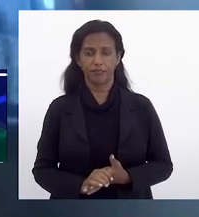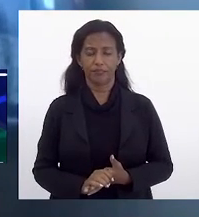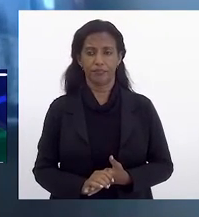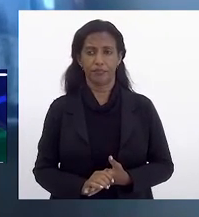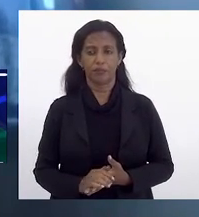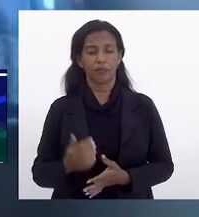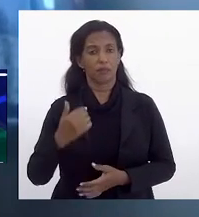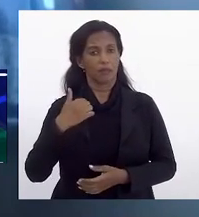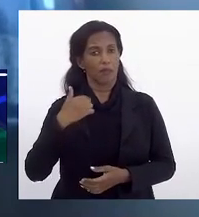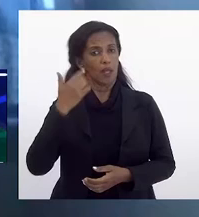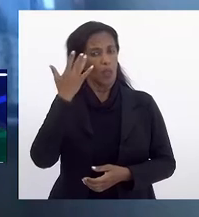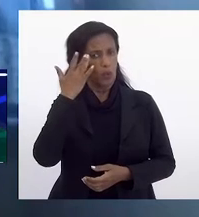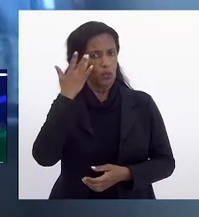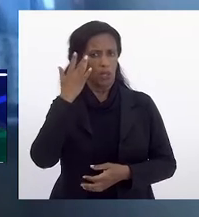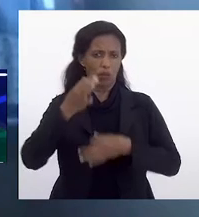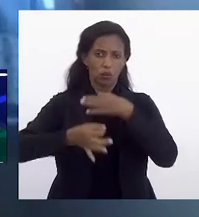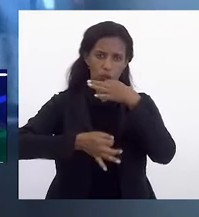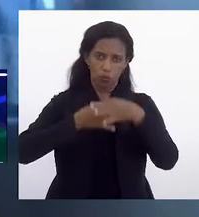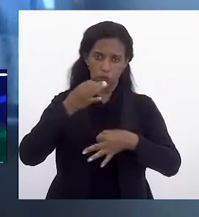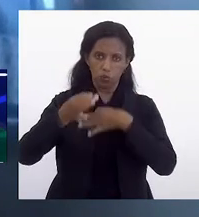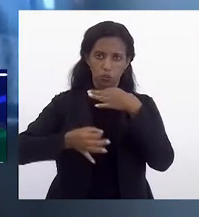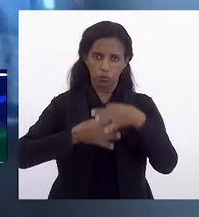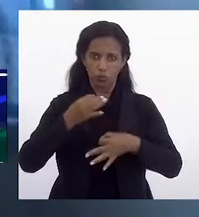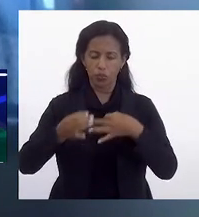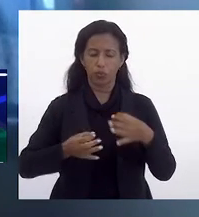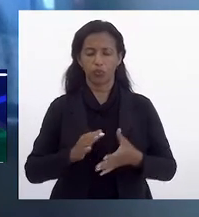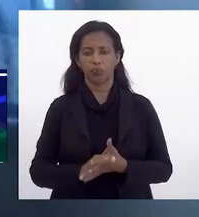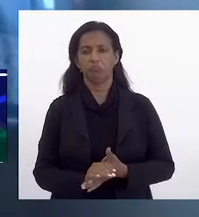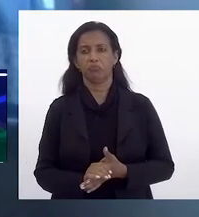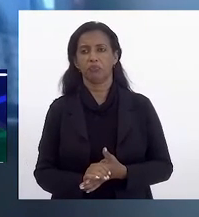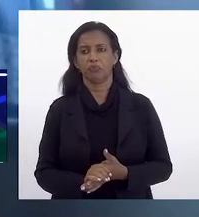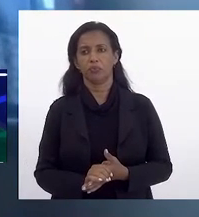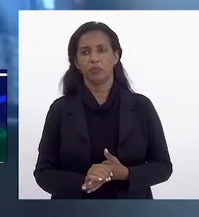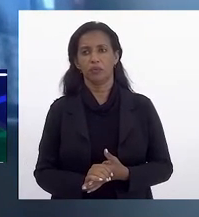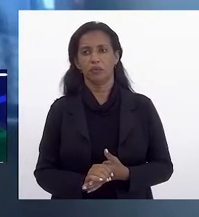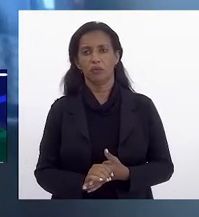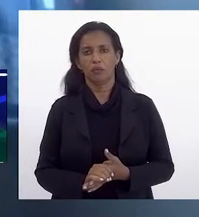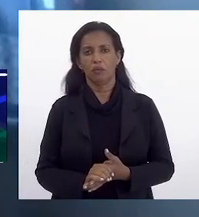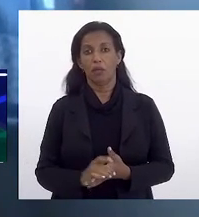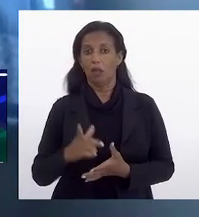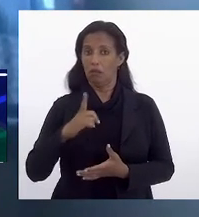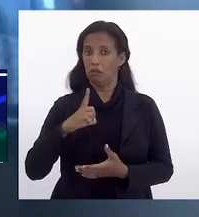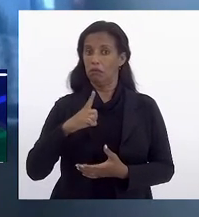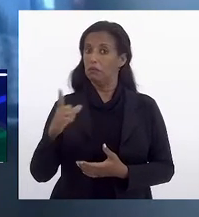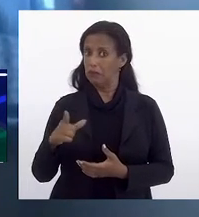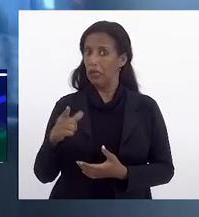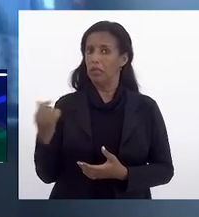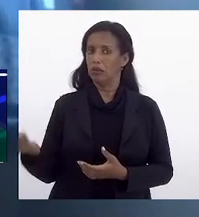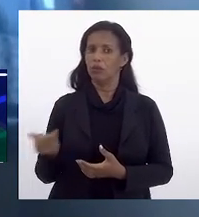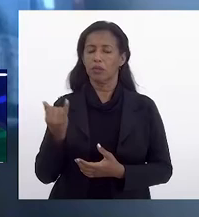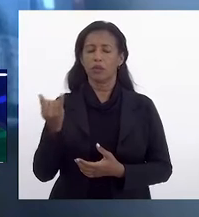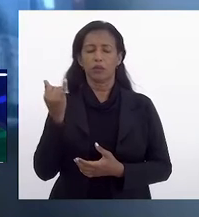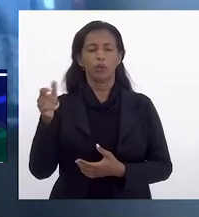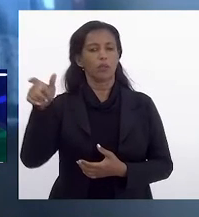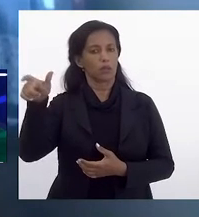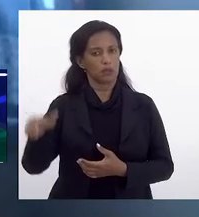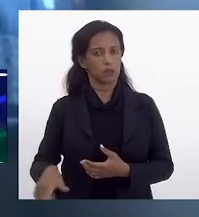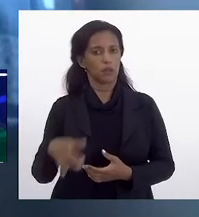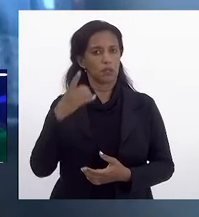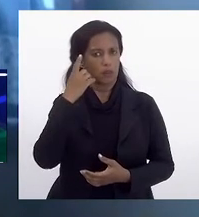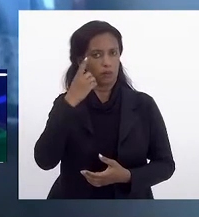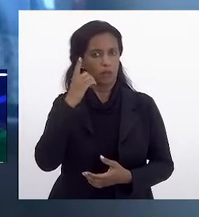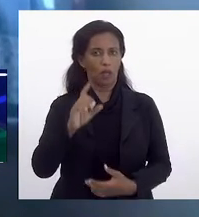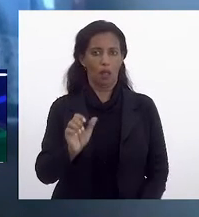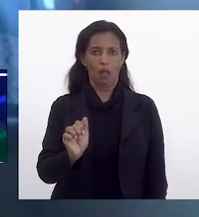Eu entendo os argumentos, né? Não são sem fundamento, da deputada Adriana